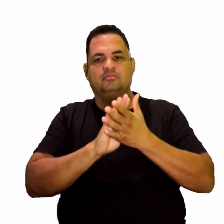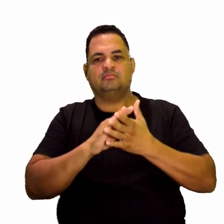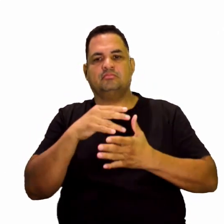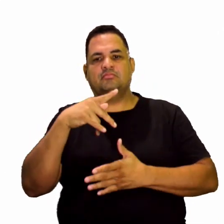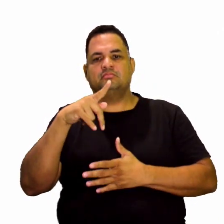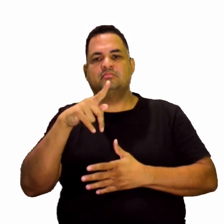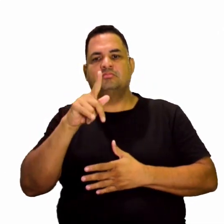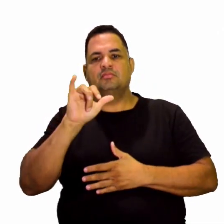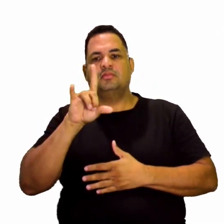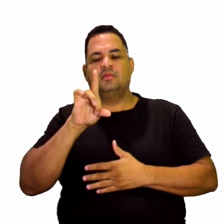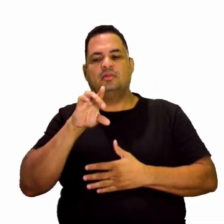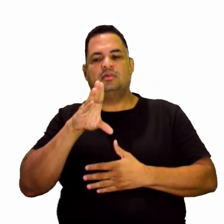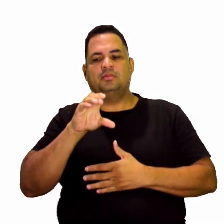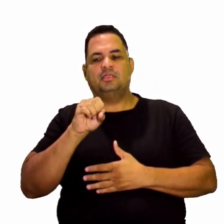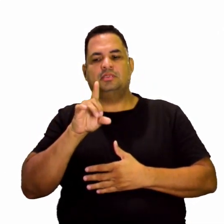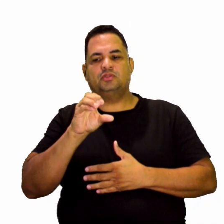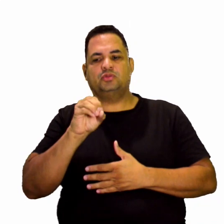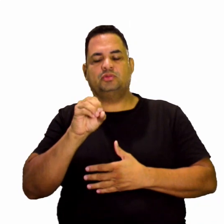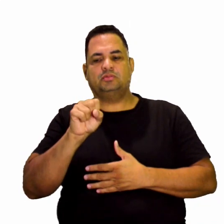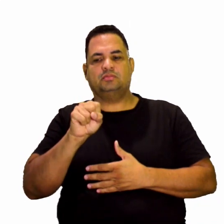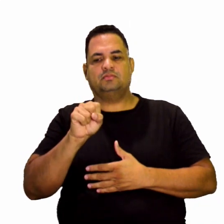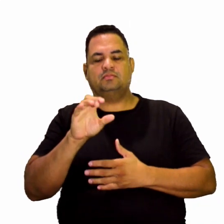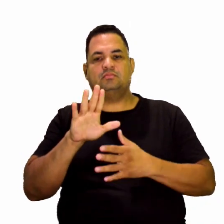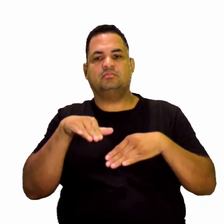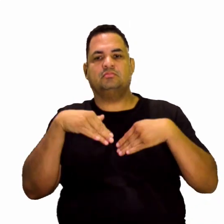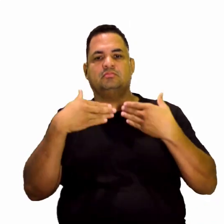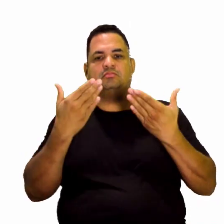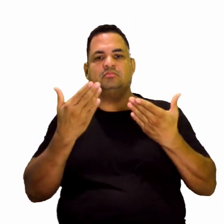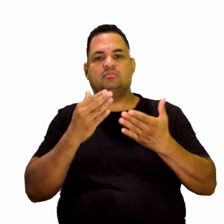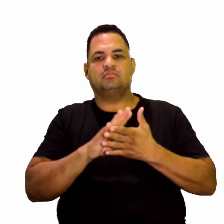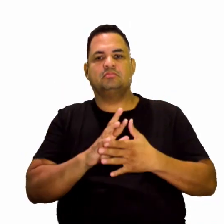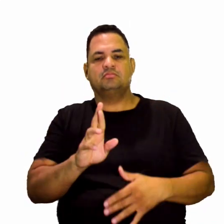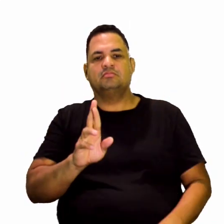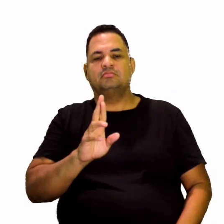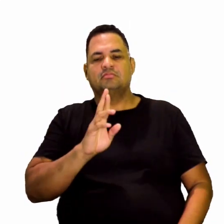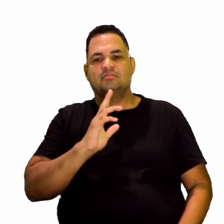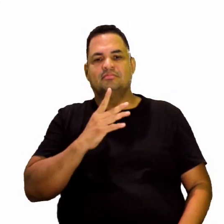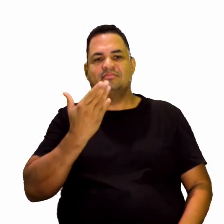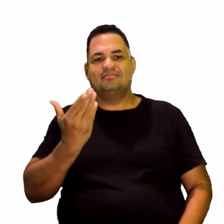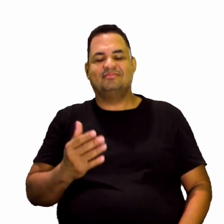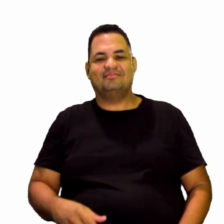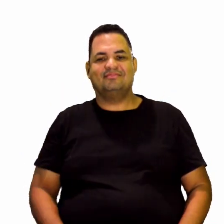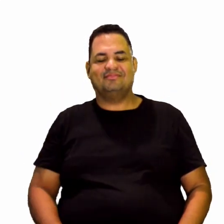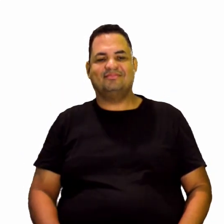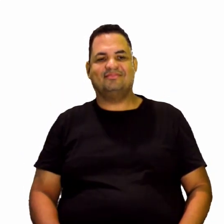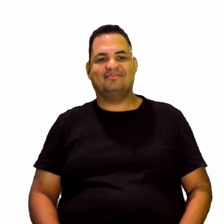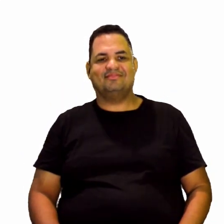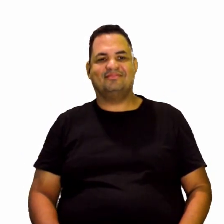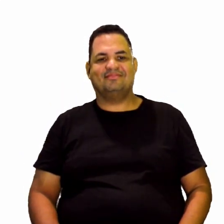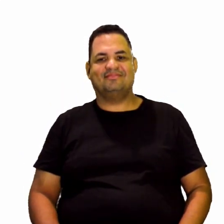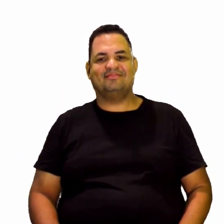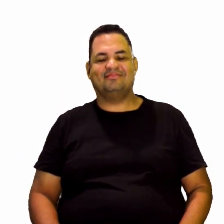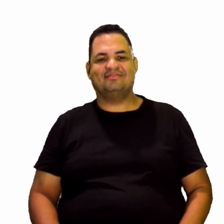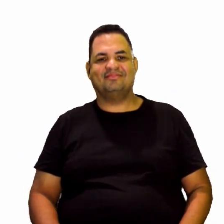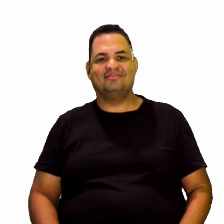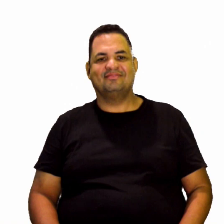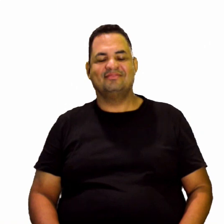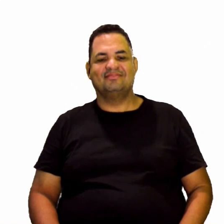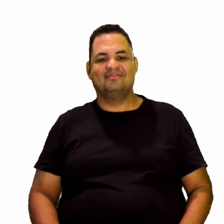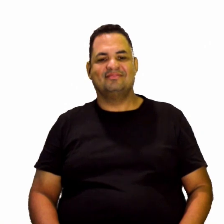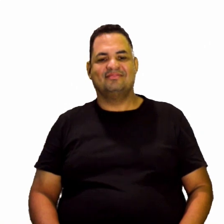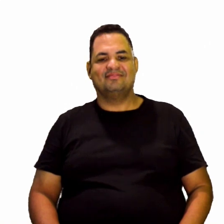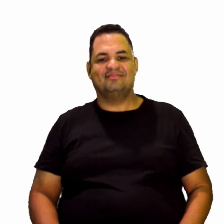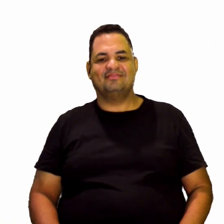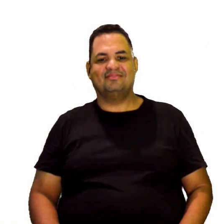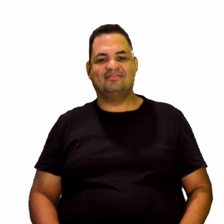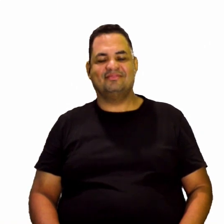são os benditos plasmídeos. Quase que eu dou a resposta agora. Olha, mas eu vou te dar uma colinha, tá? Enquanto o